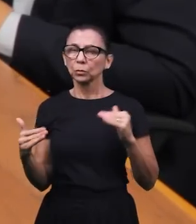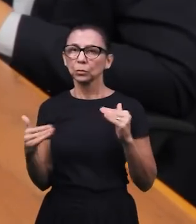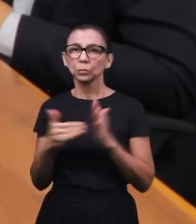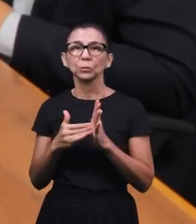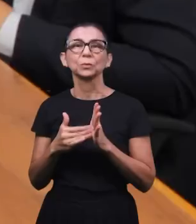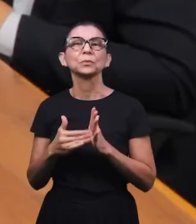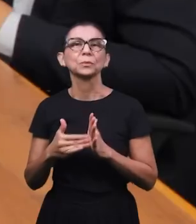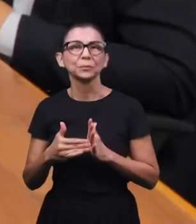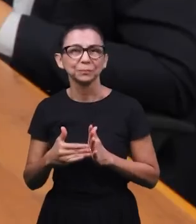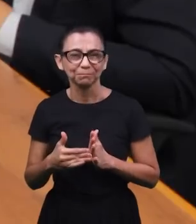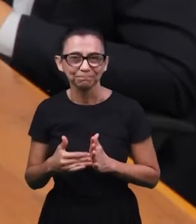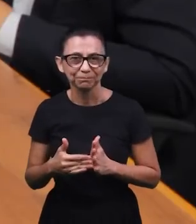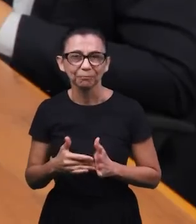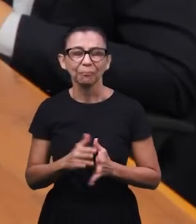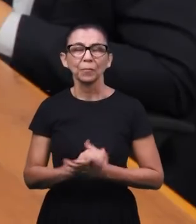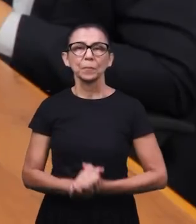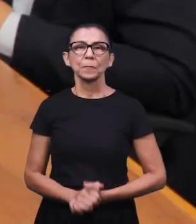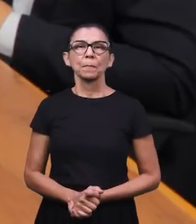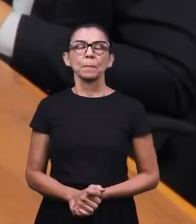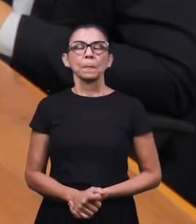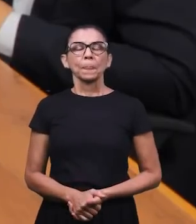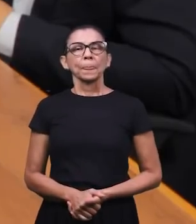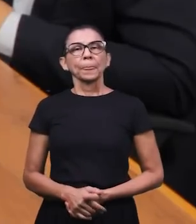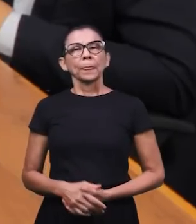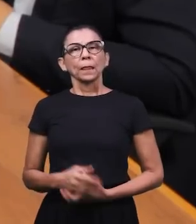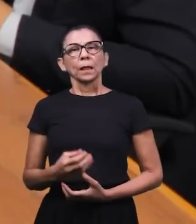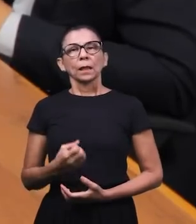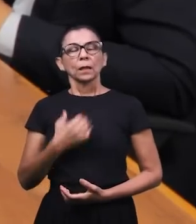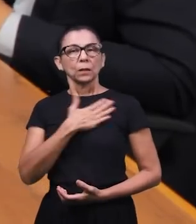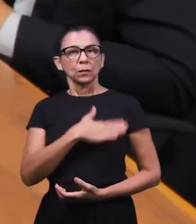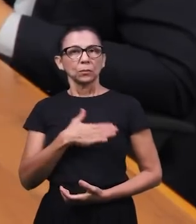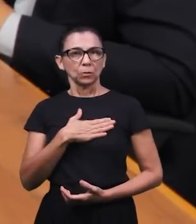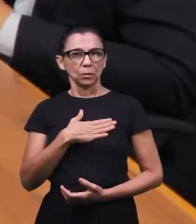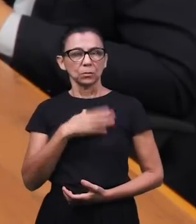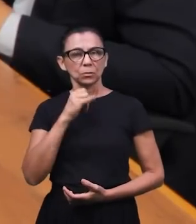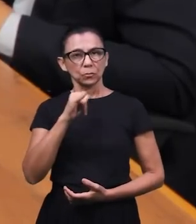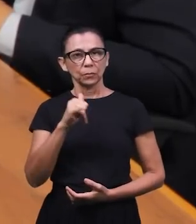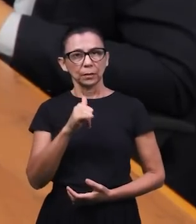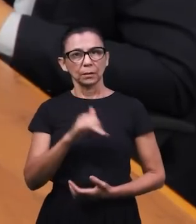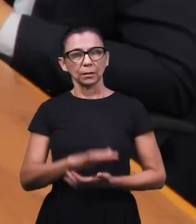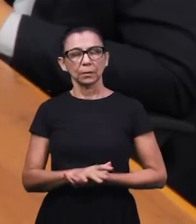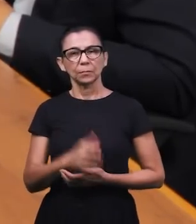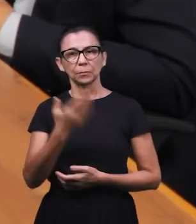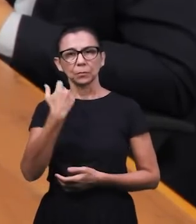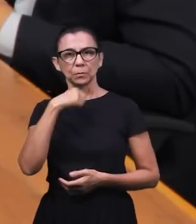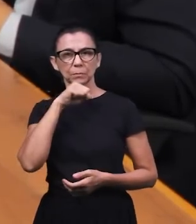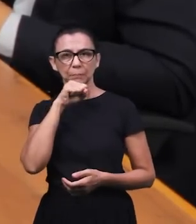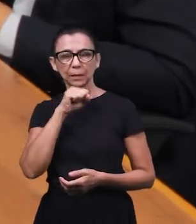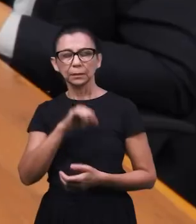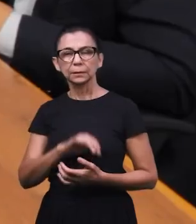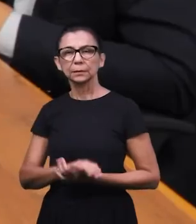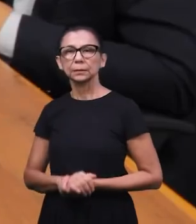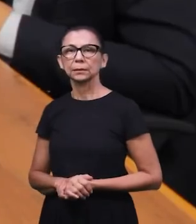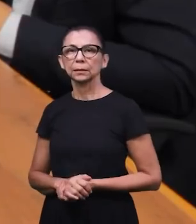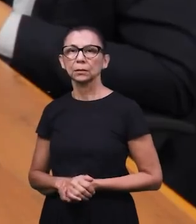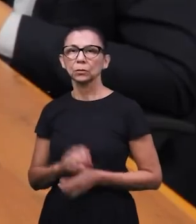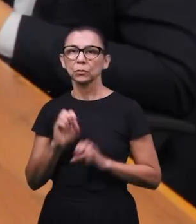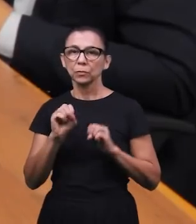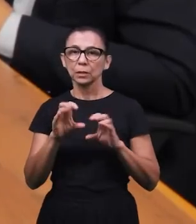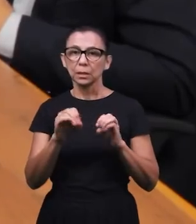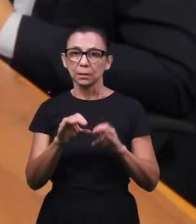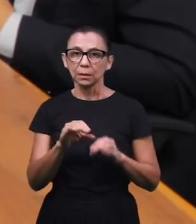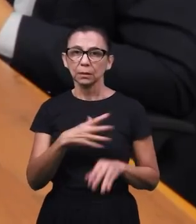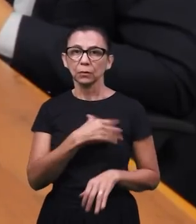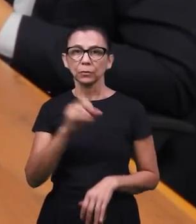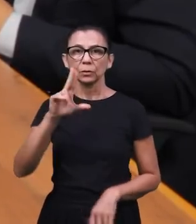tudo antes. Então, às vezes eu gosto de dar essa palavra para os pais, para lembrar, nunca esqueça que o que você ensinou seu filho, ele nunca vai